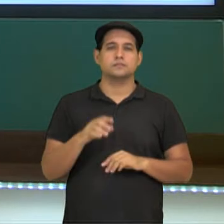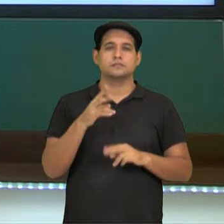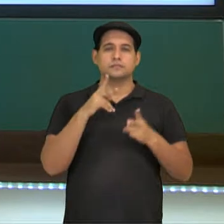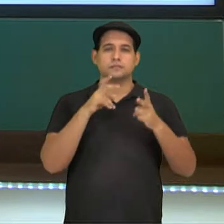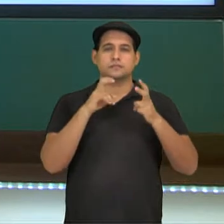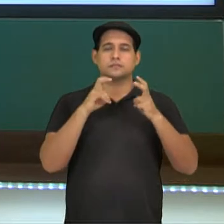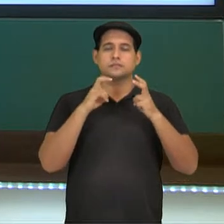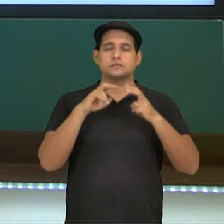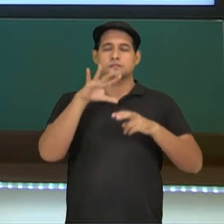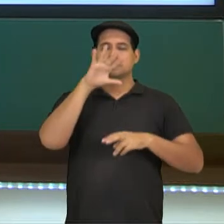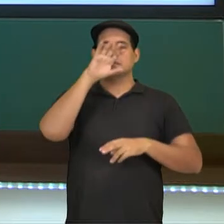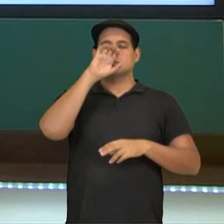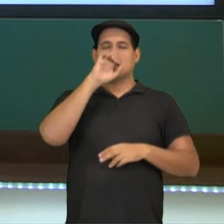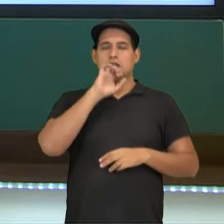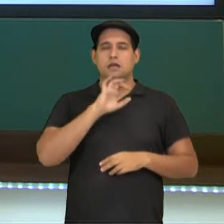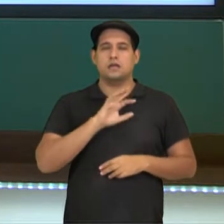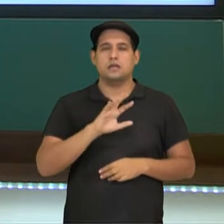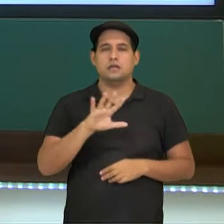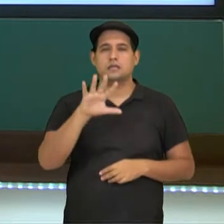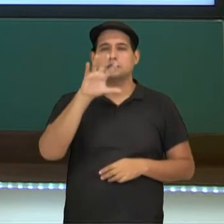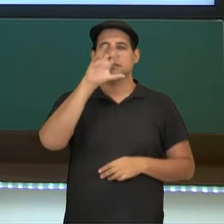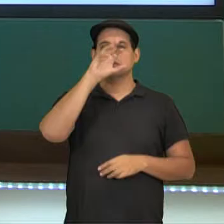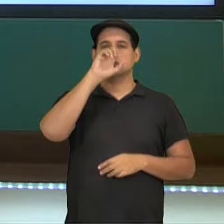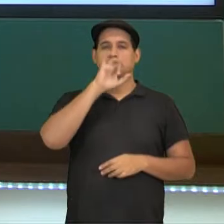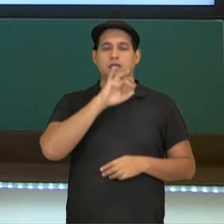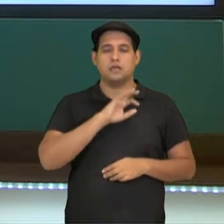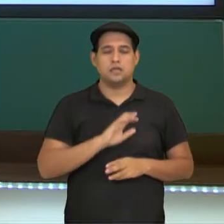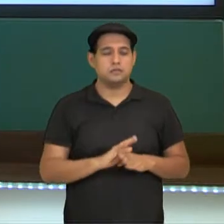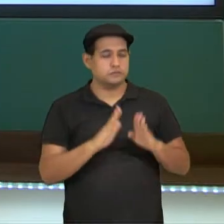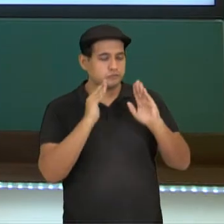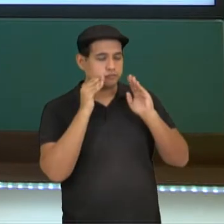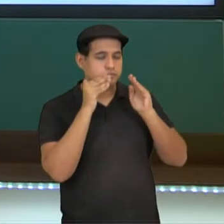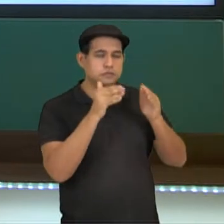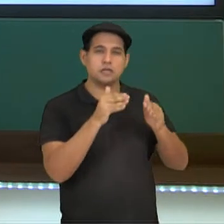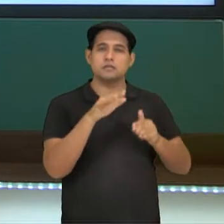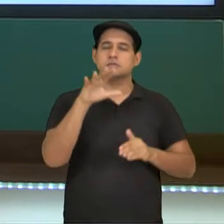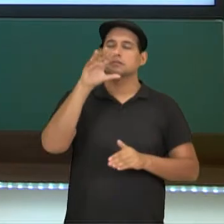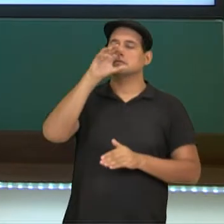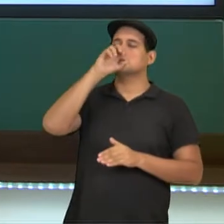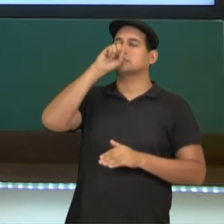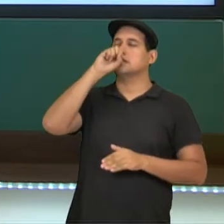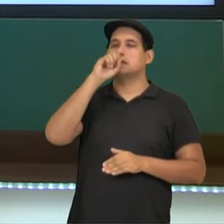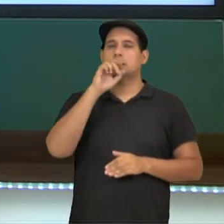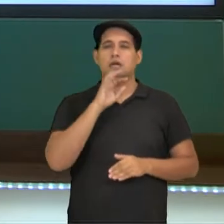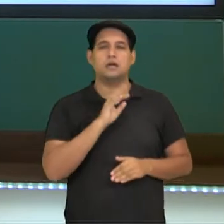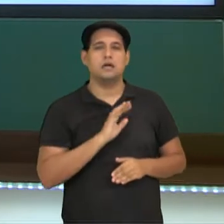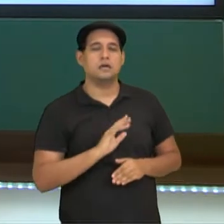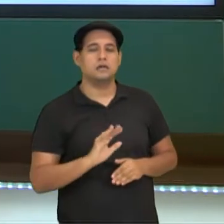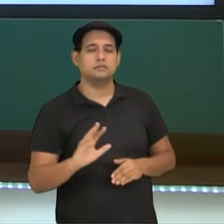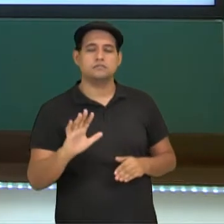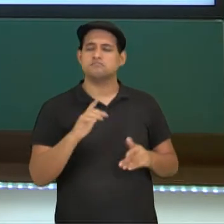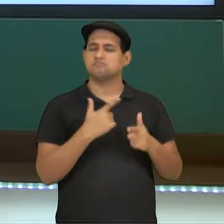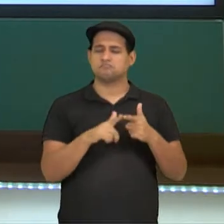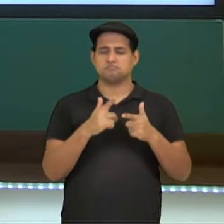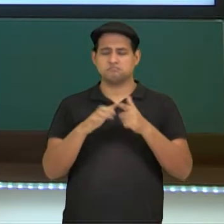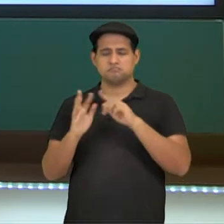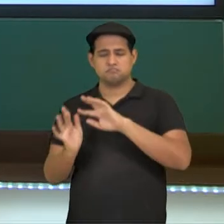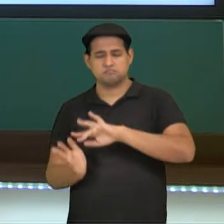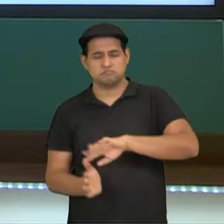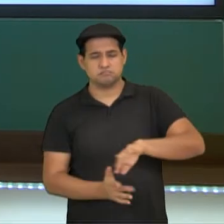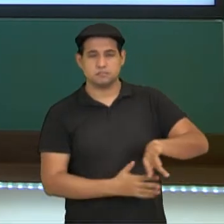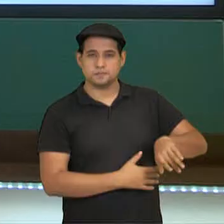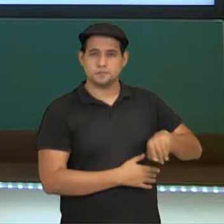entrando e saindo dos pulmões e tente se concentrar, tente esvaziar a sua mente de outros problemas, de